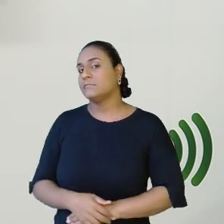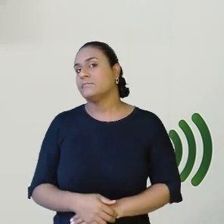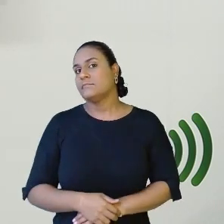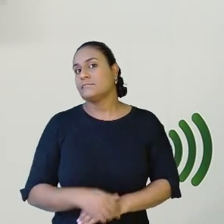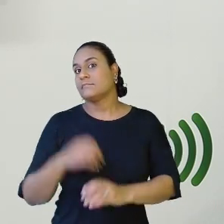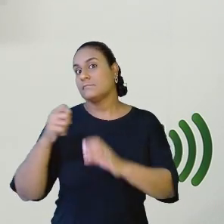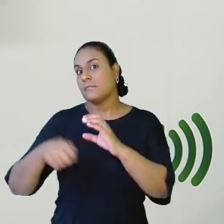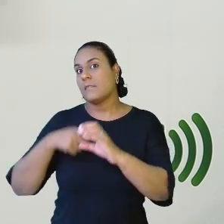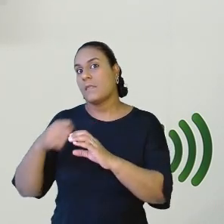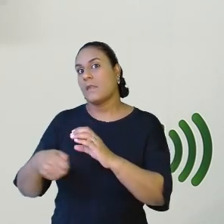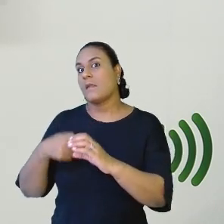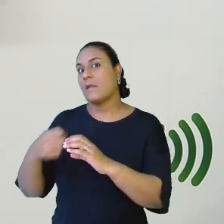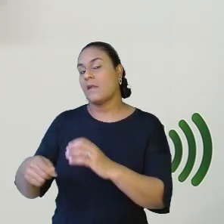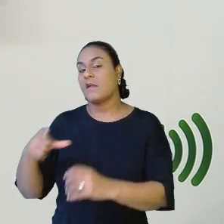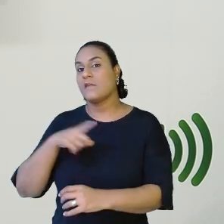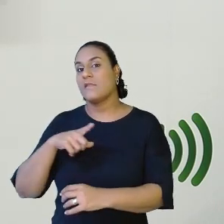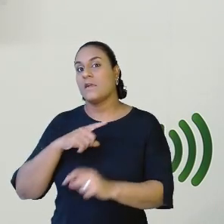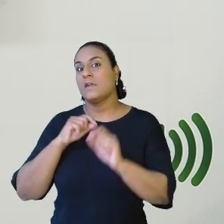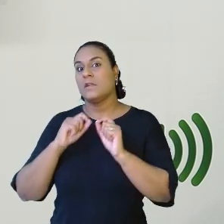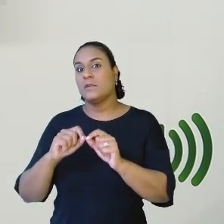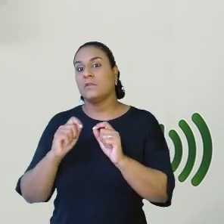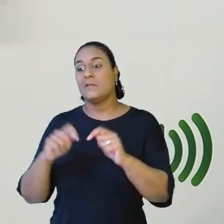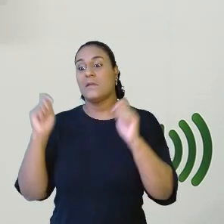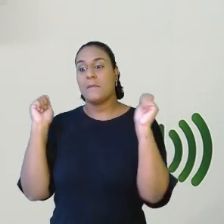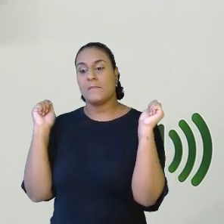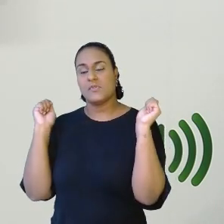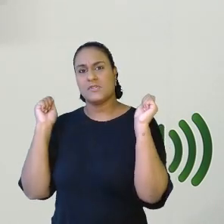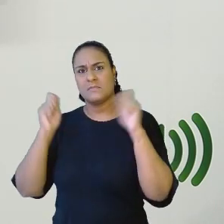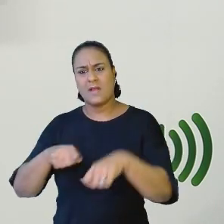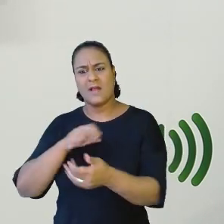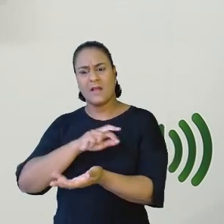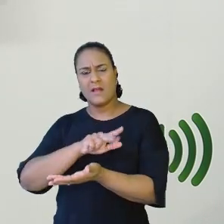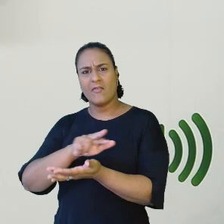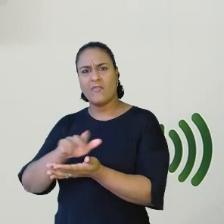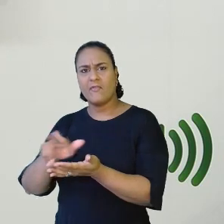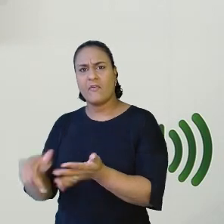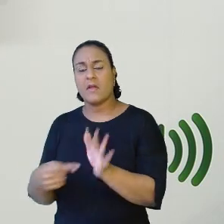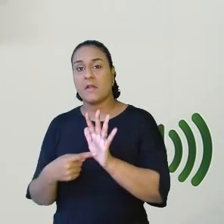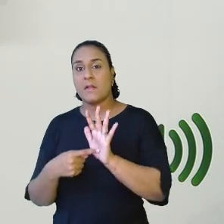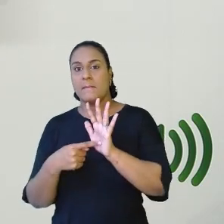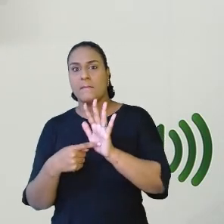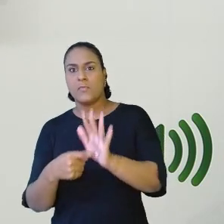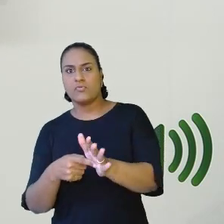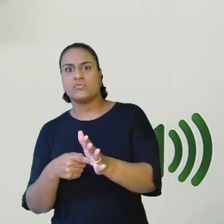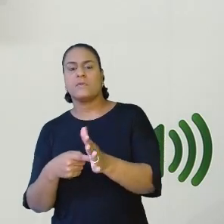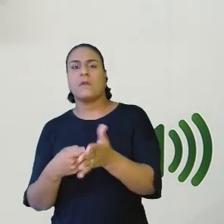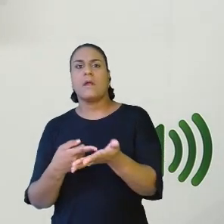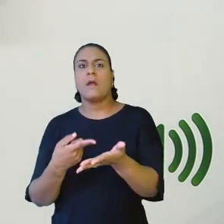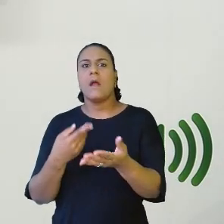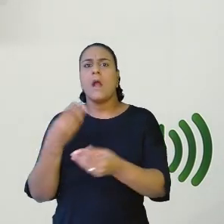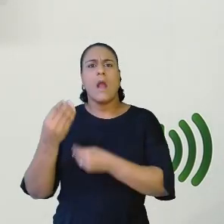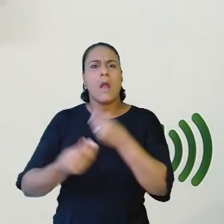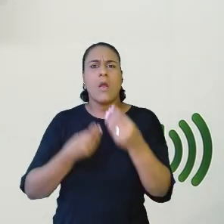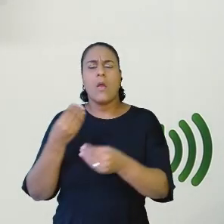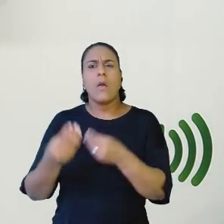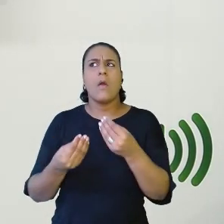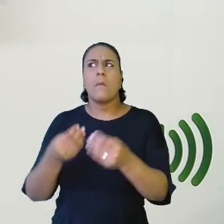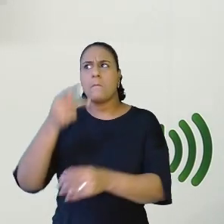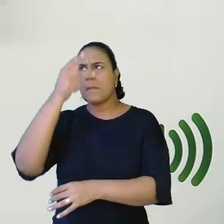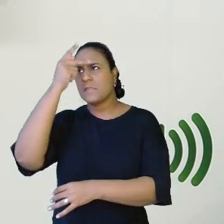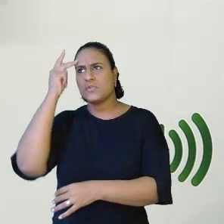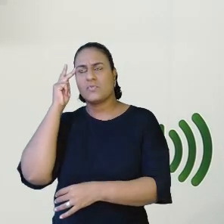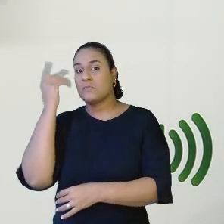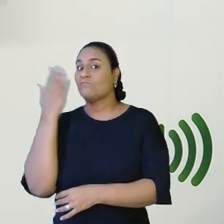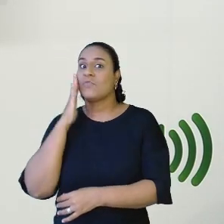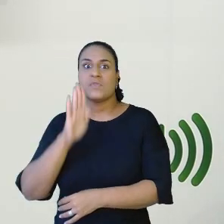vídeo ele vai explorar todas as possibilidades do jogo e também trazer orientação para os iniciantes. Aqueles